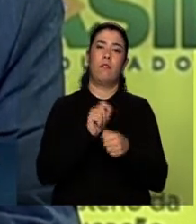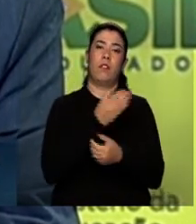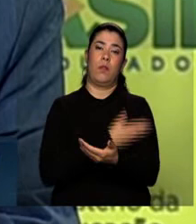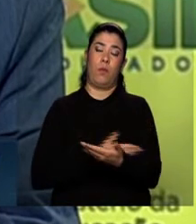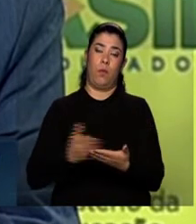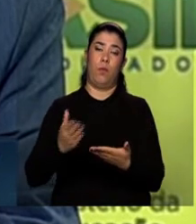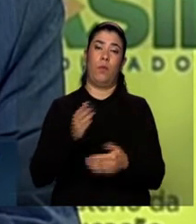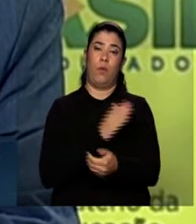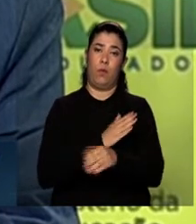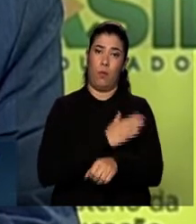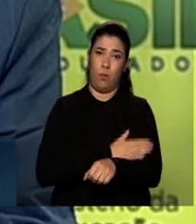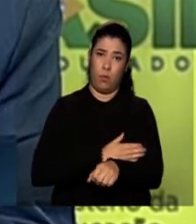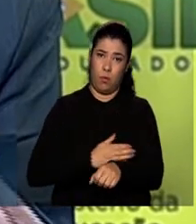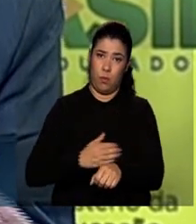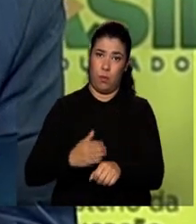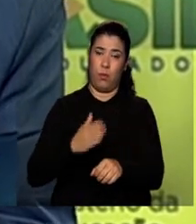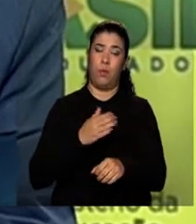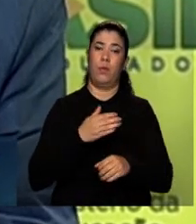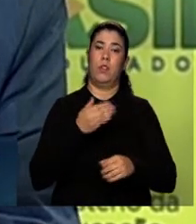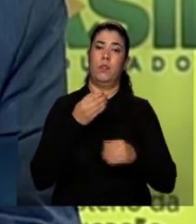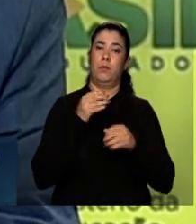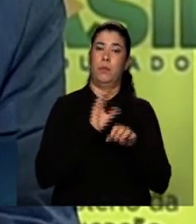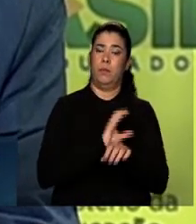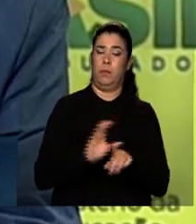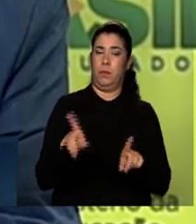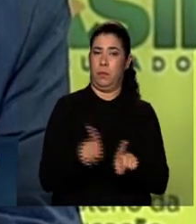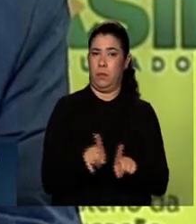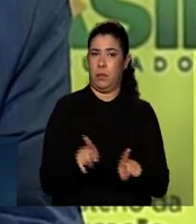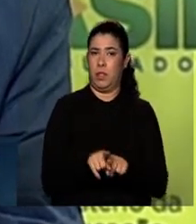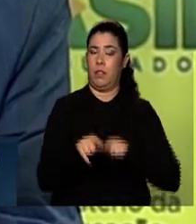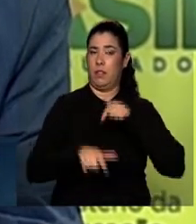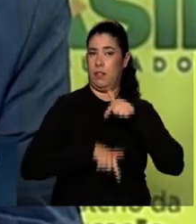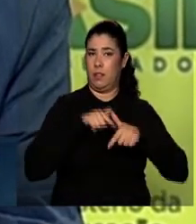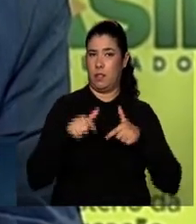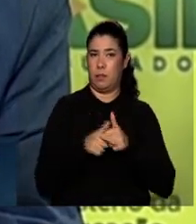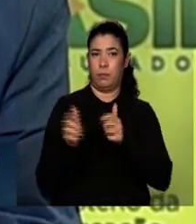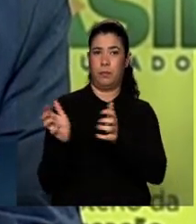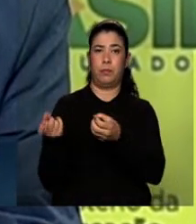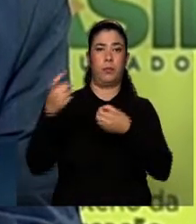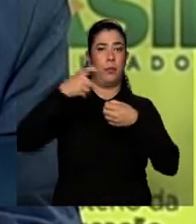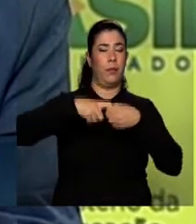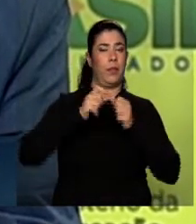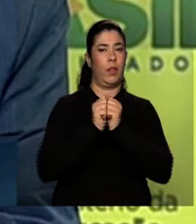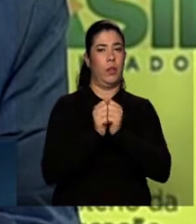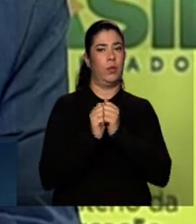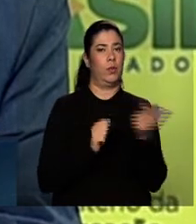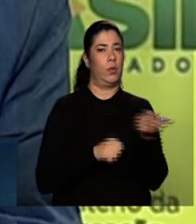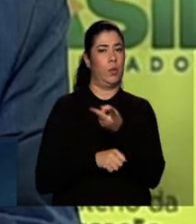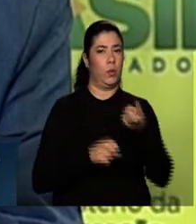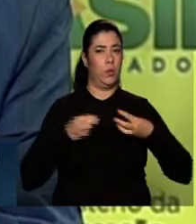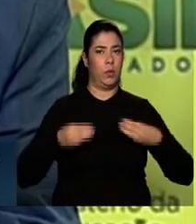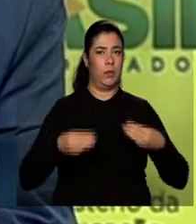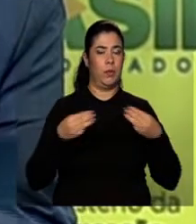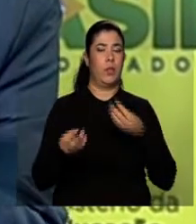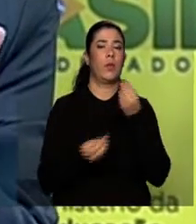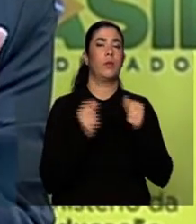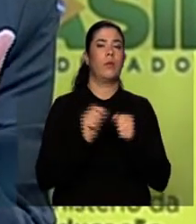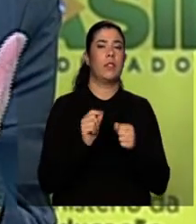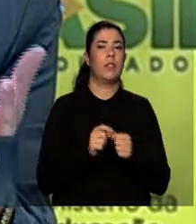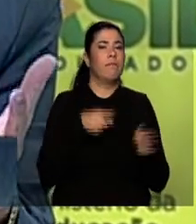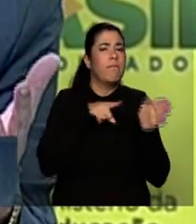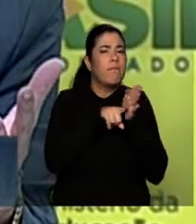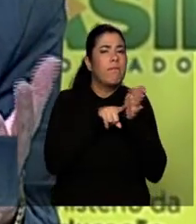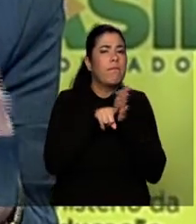a dar um sentido a isso. Não é? Com esse trabalho em conjunto, o que é que nós temos hoje? Você analisa